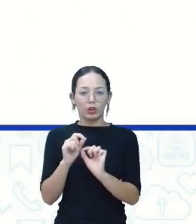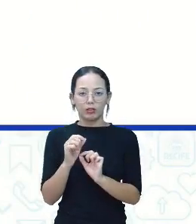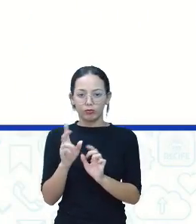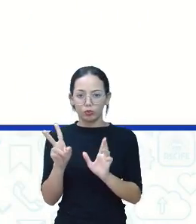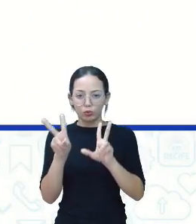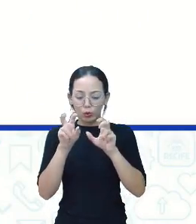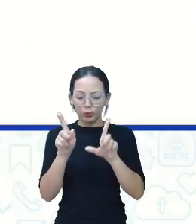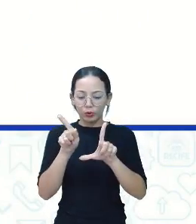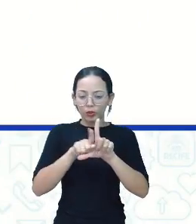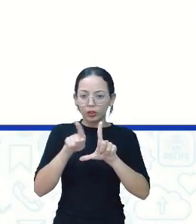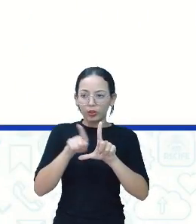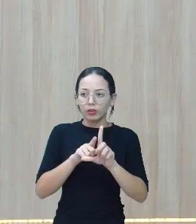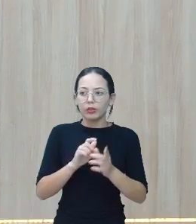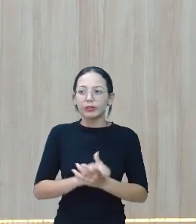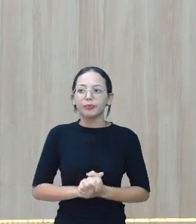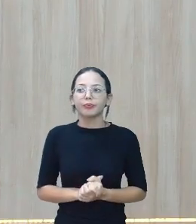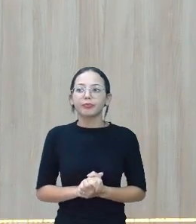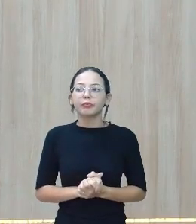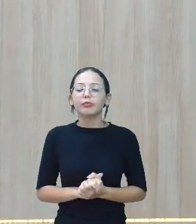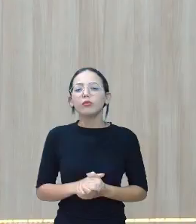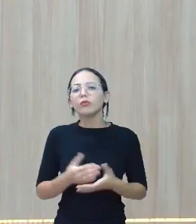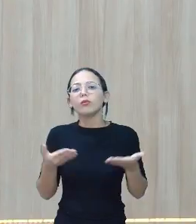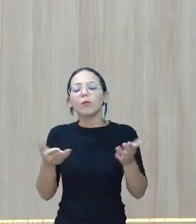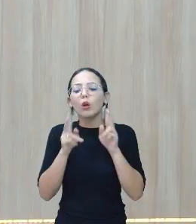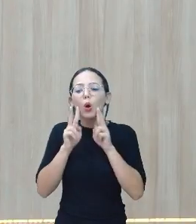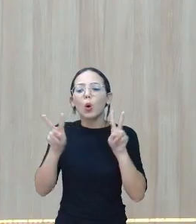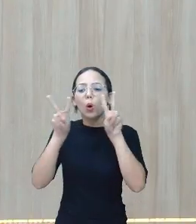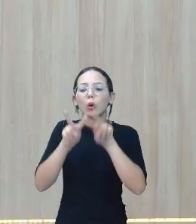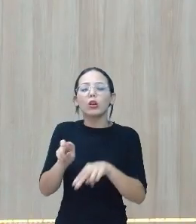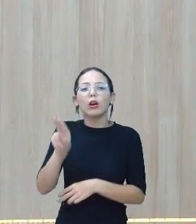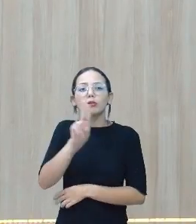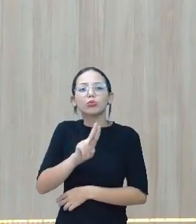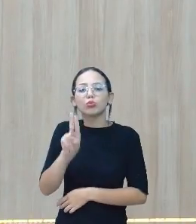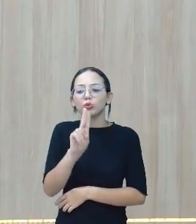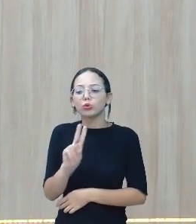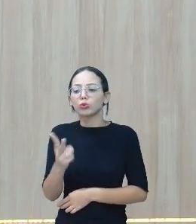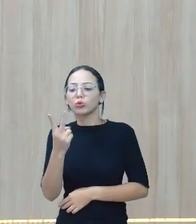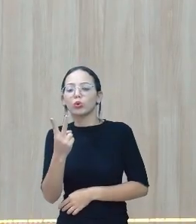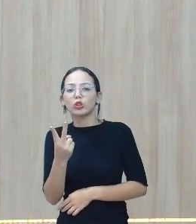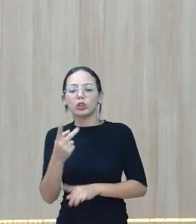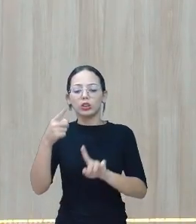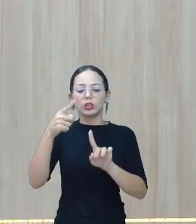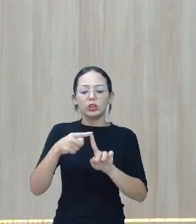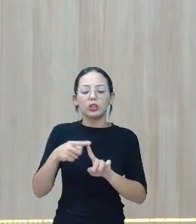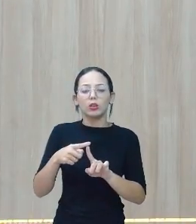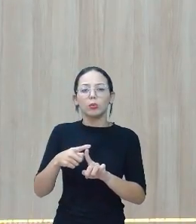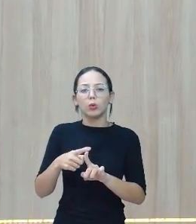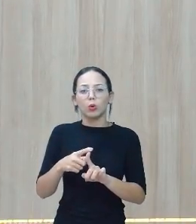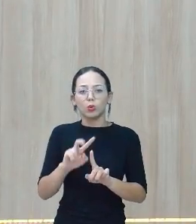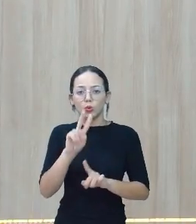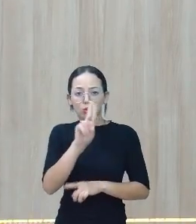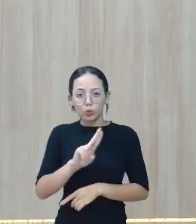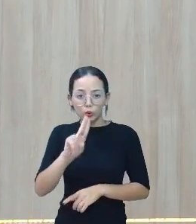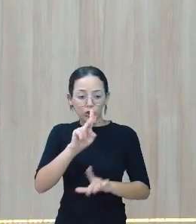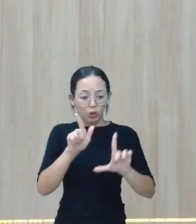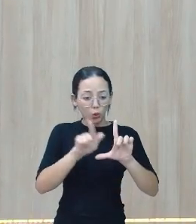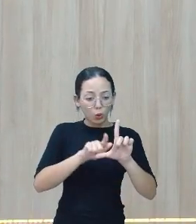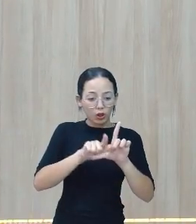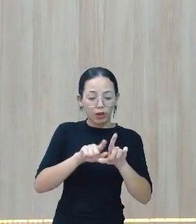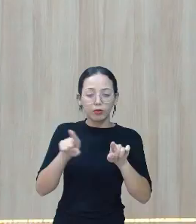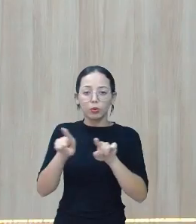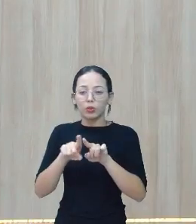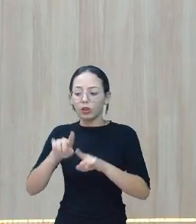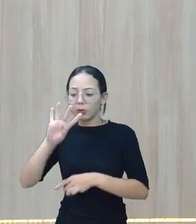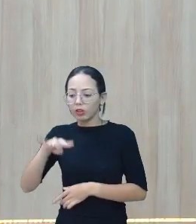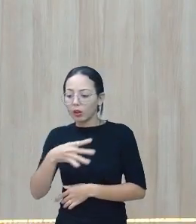gráfico, tá certo? Então, a gente vai observar que utilizando esses dois elementos aí, a gente utilizando tanto o gráfico quanto